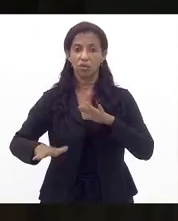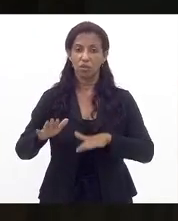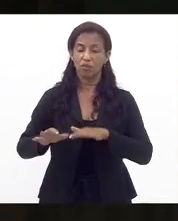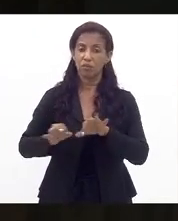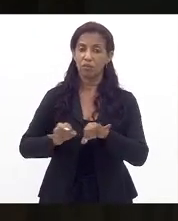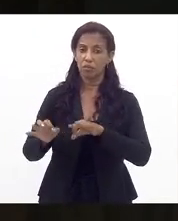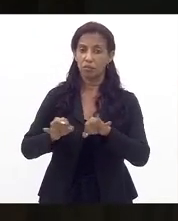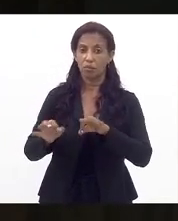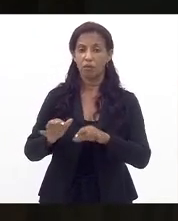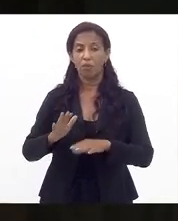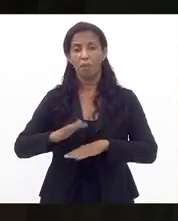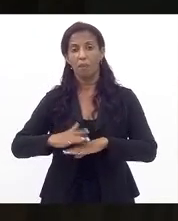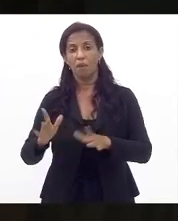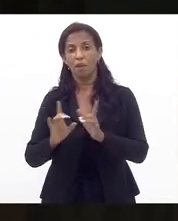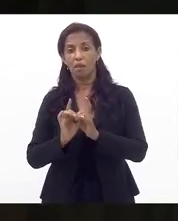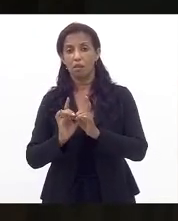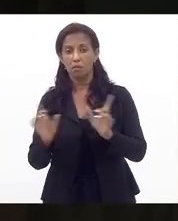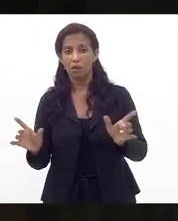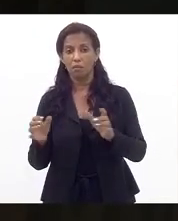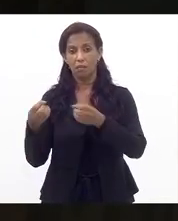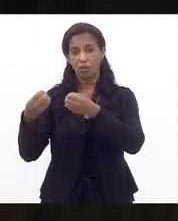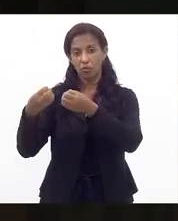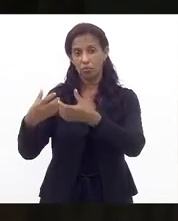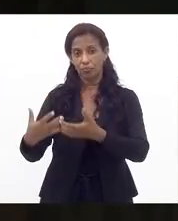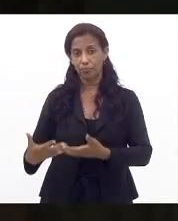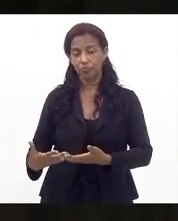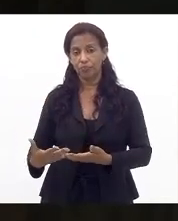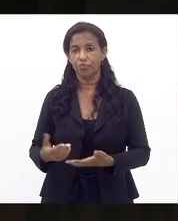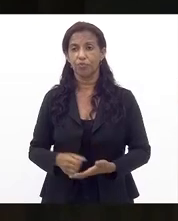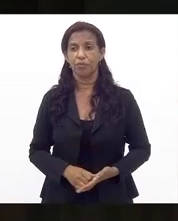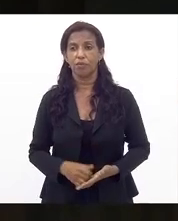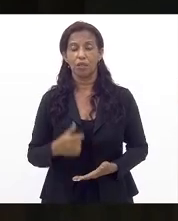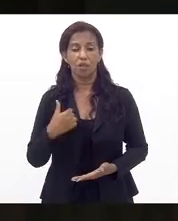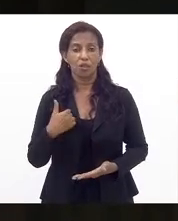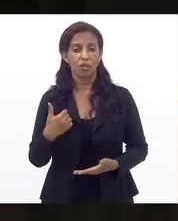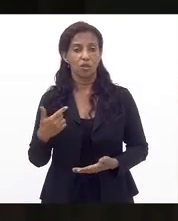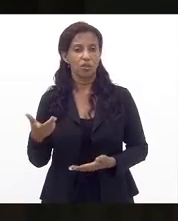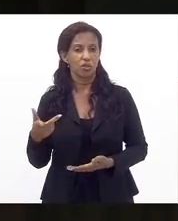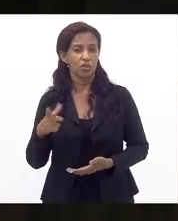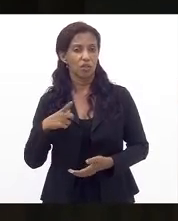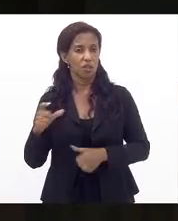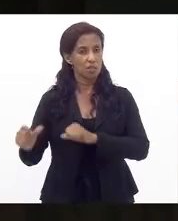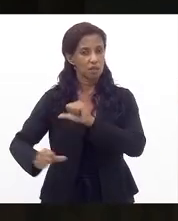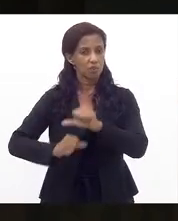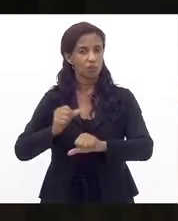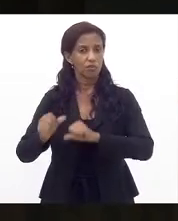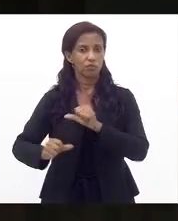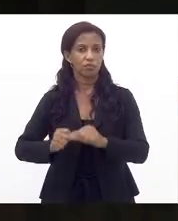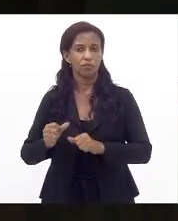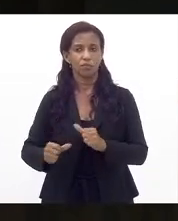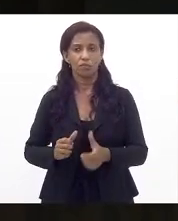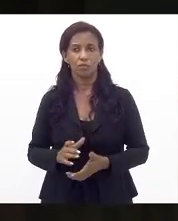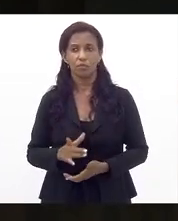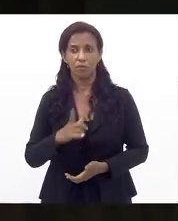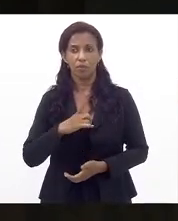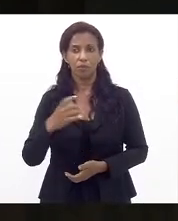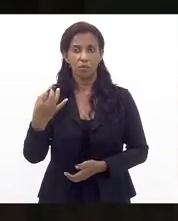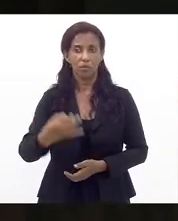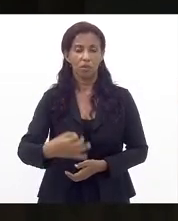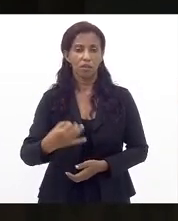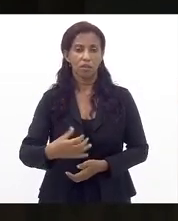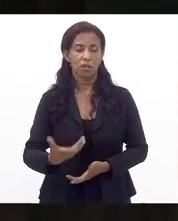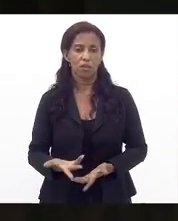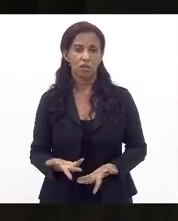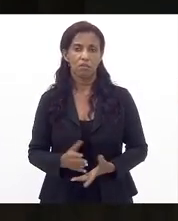talvez fosse uma forma mais democrática mais justa de promover essa transição do regulamento eu tenho certeza que